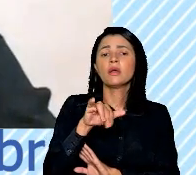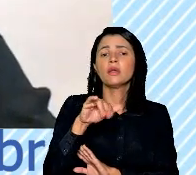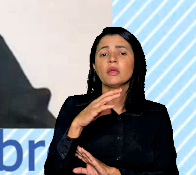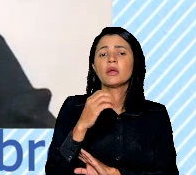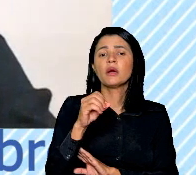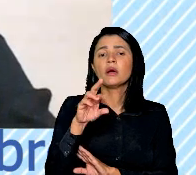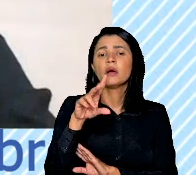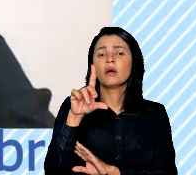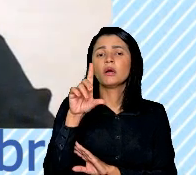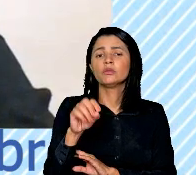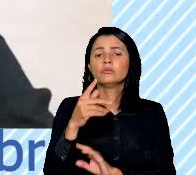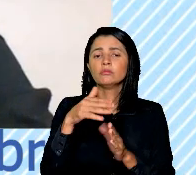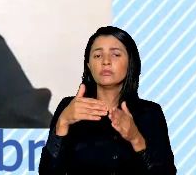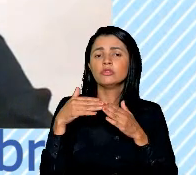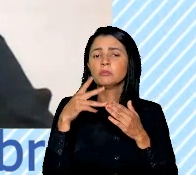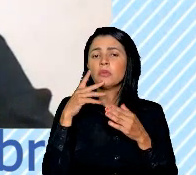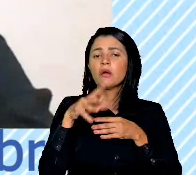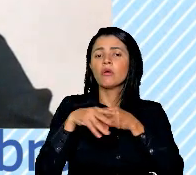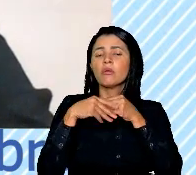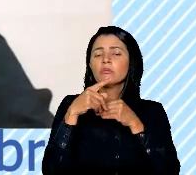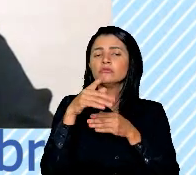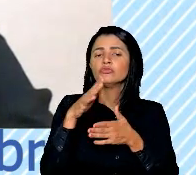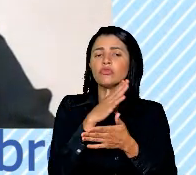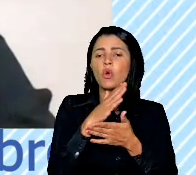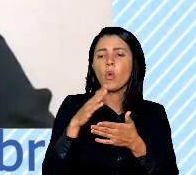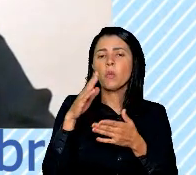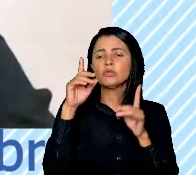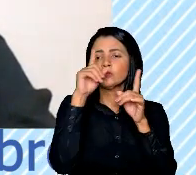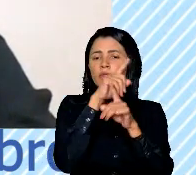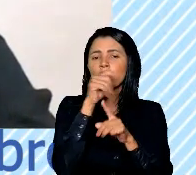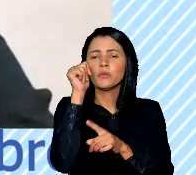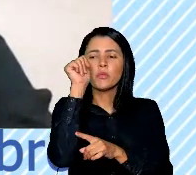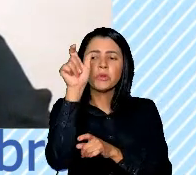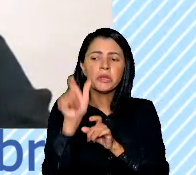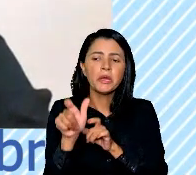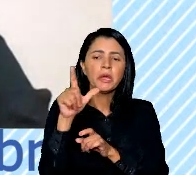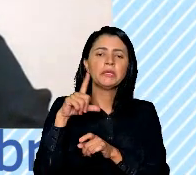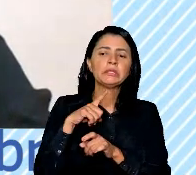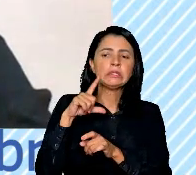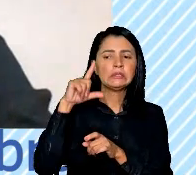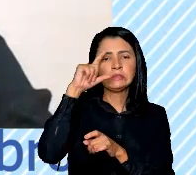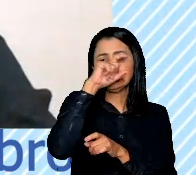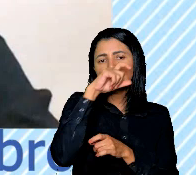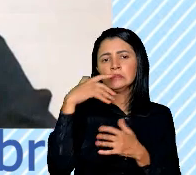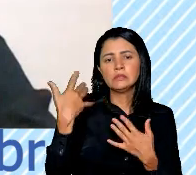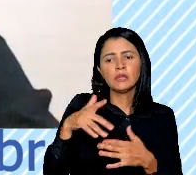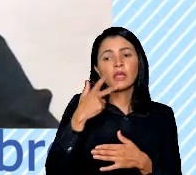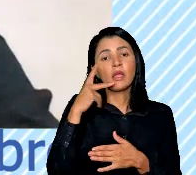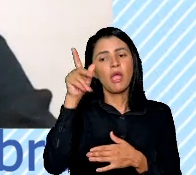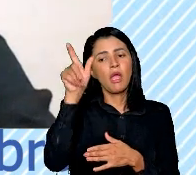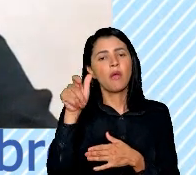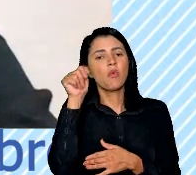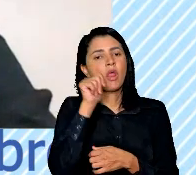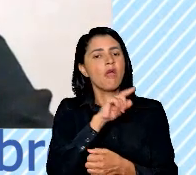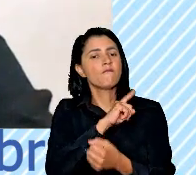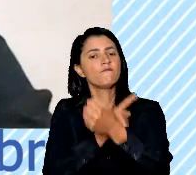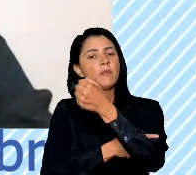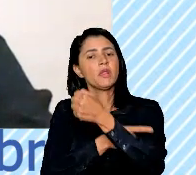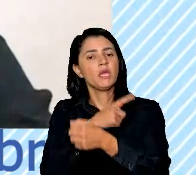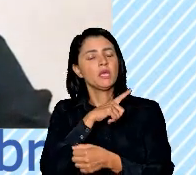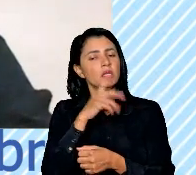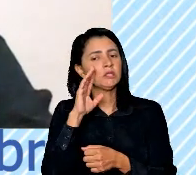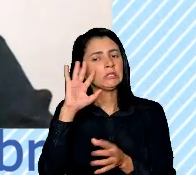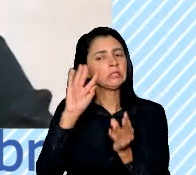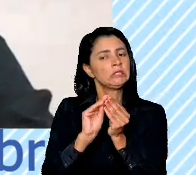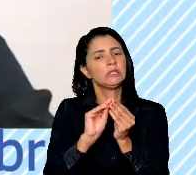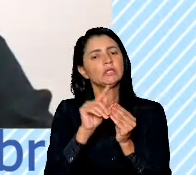para comentar a dificuldade que algumas mulheres, às vezes até alegadamente feministas, elas têm de compreender